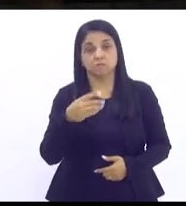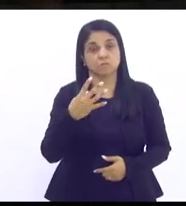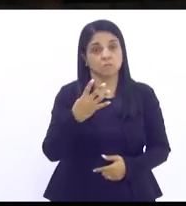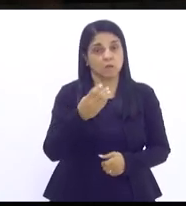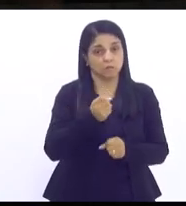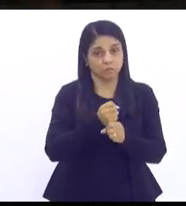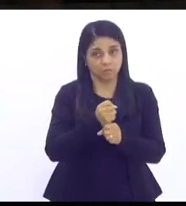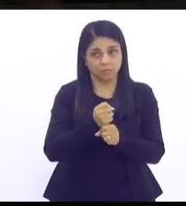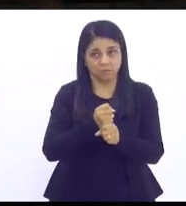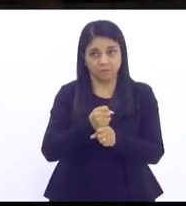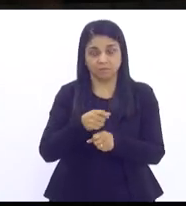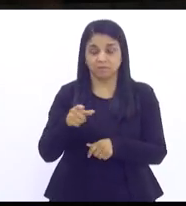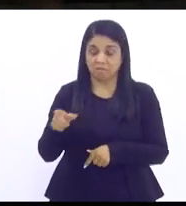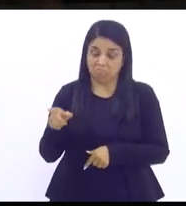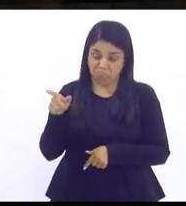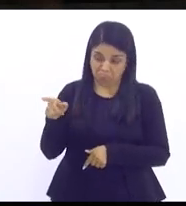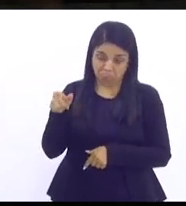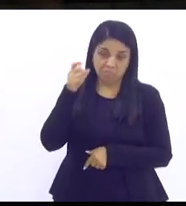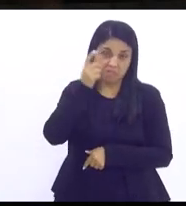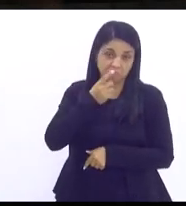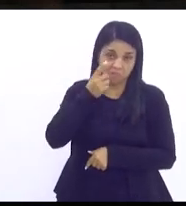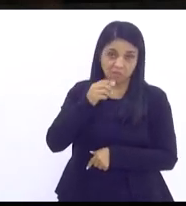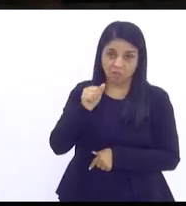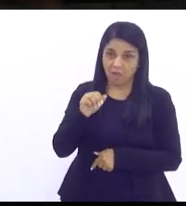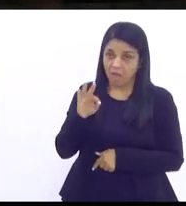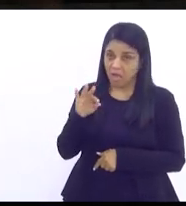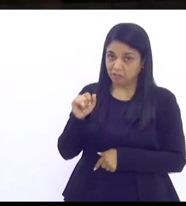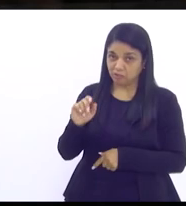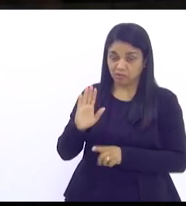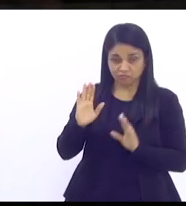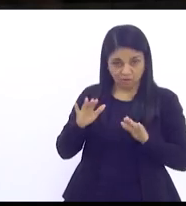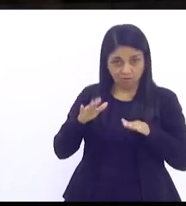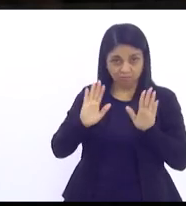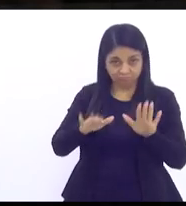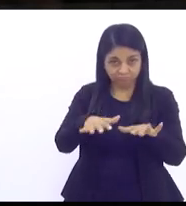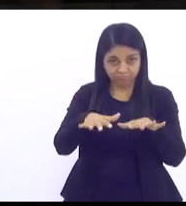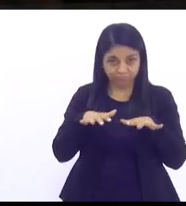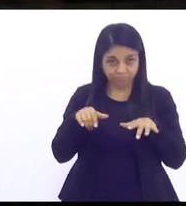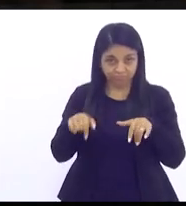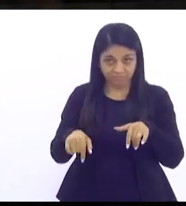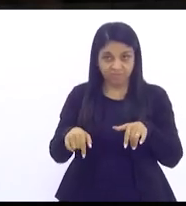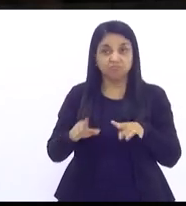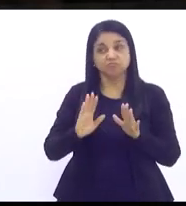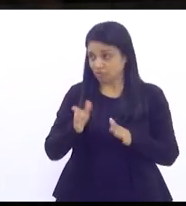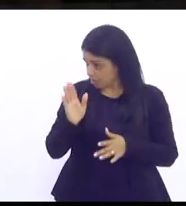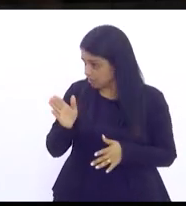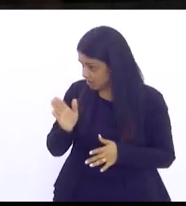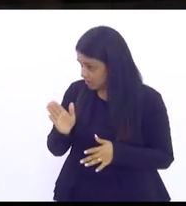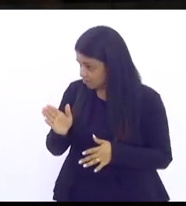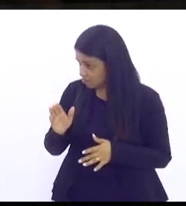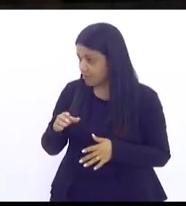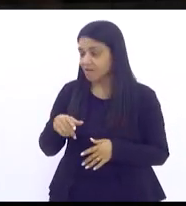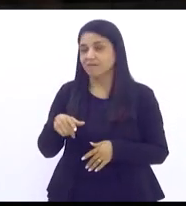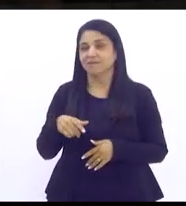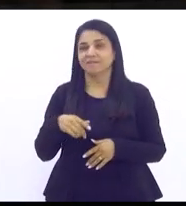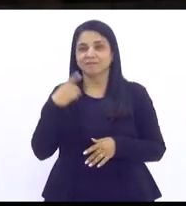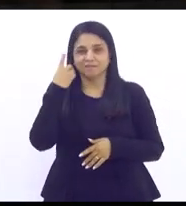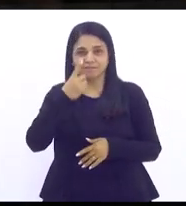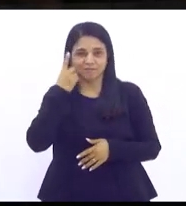no parlamento nessa época, estava Átila, estava aqui no parlamento nesta